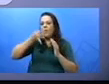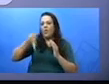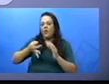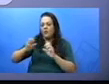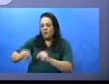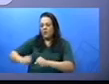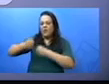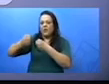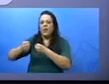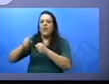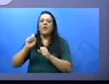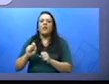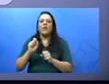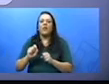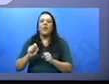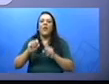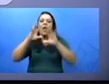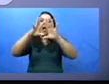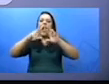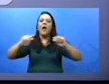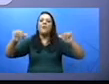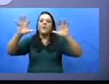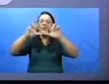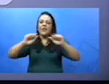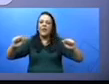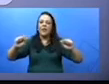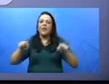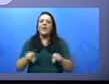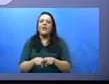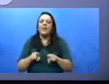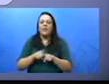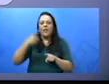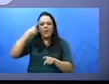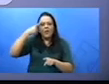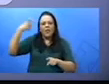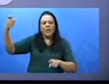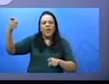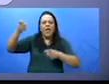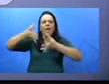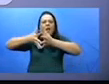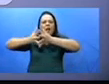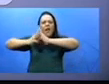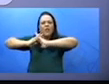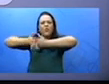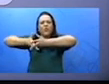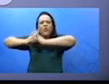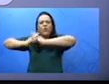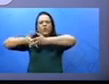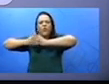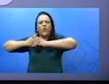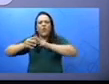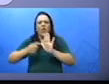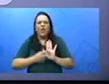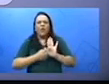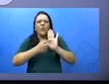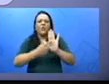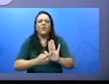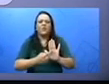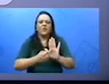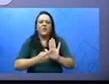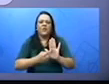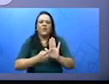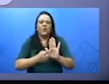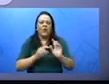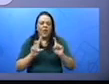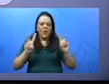abstrato. Ou seja, desenvolvem ideias, constroem raciocínio, abordando os temas de forma direta,